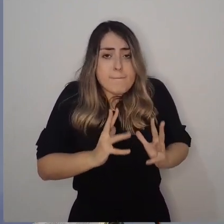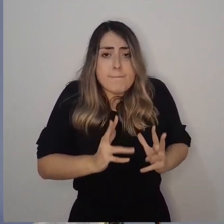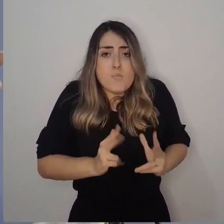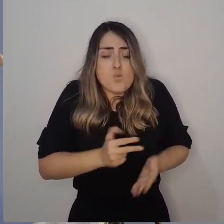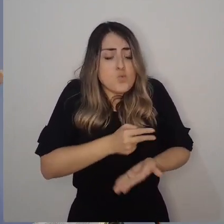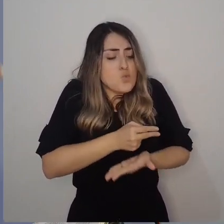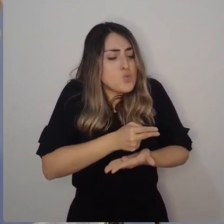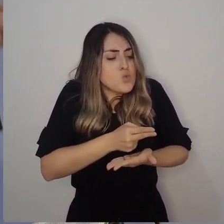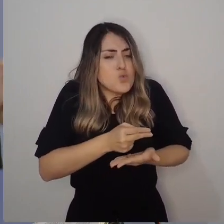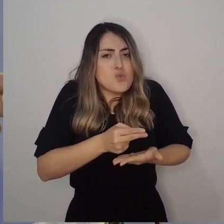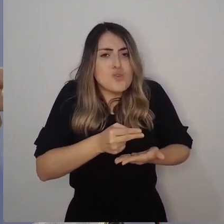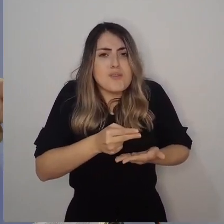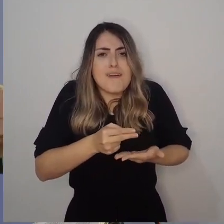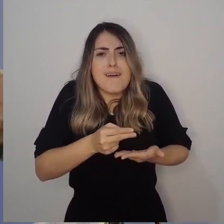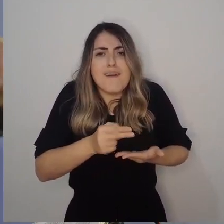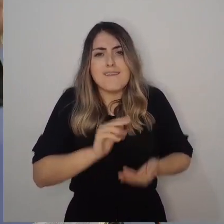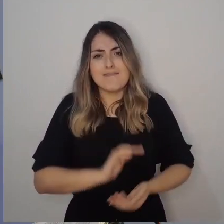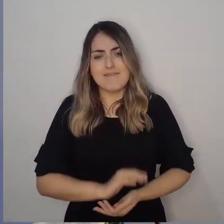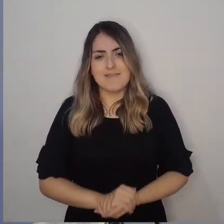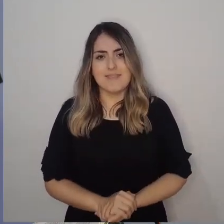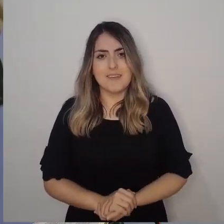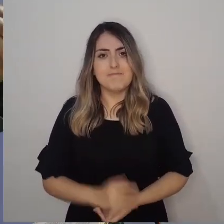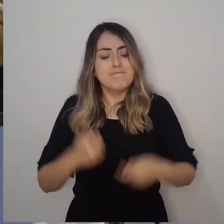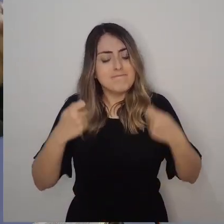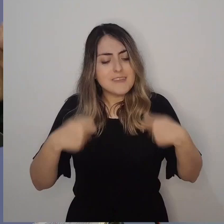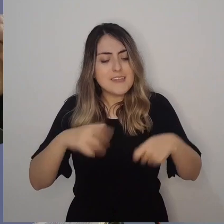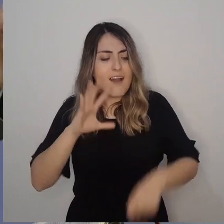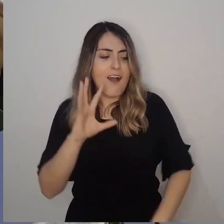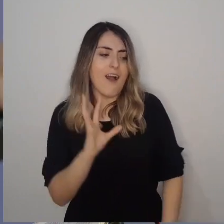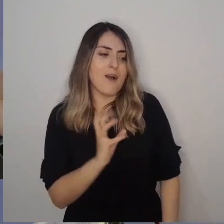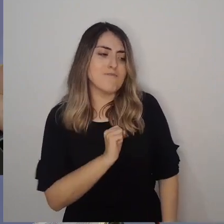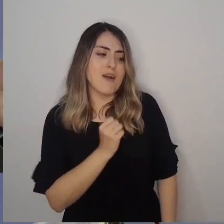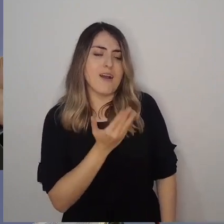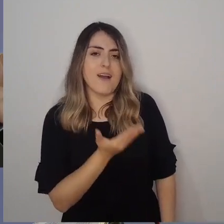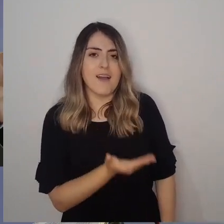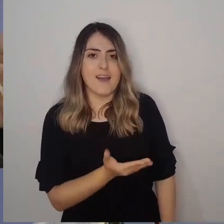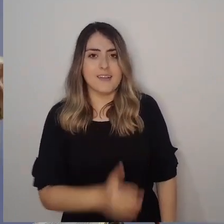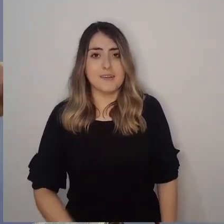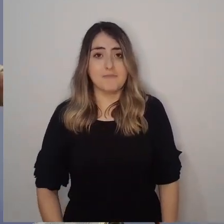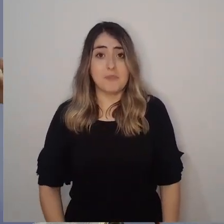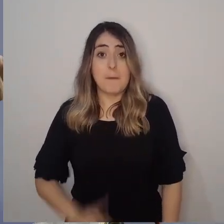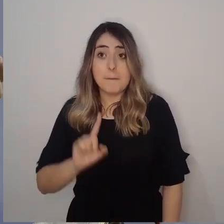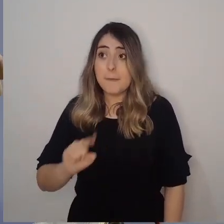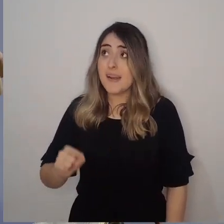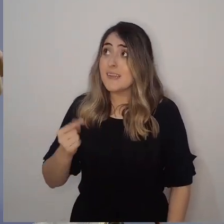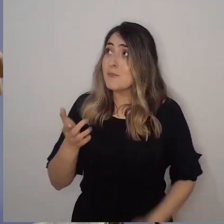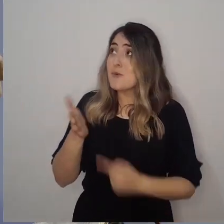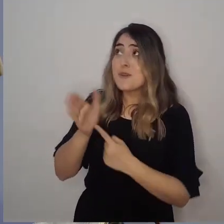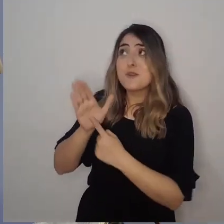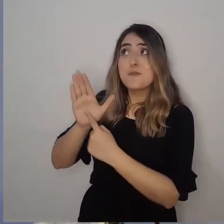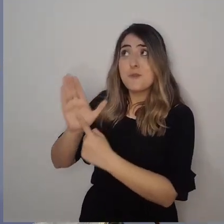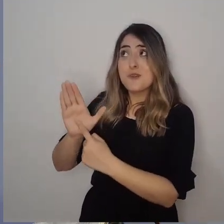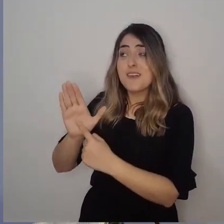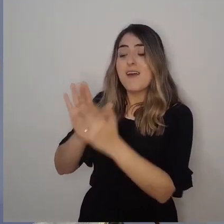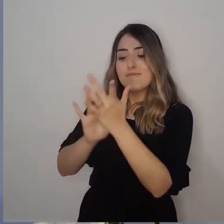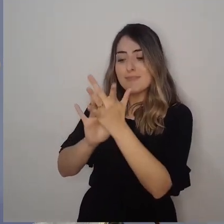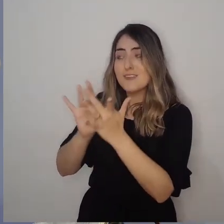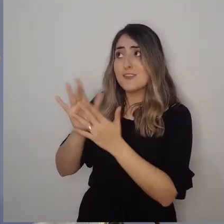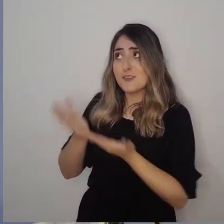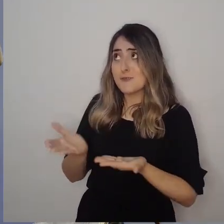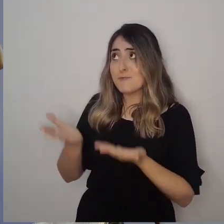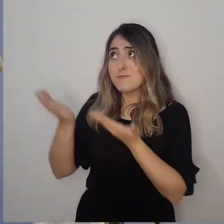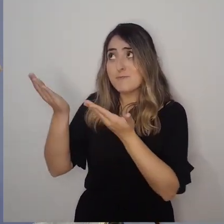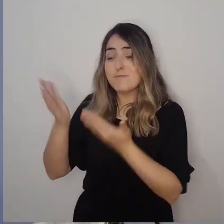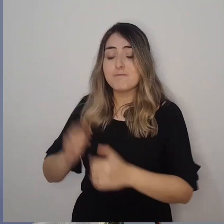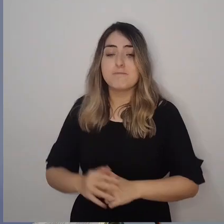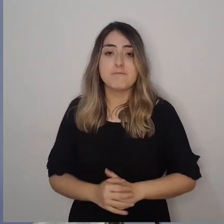a amar a nossa esposa de maneira sacrificial, a fim de apresentá-la ao Senhor Jesus